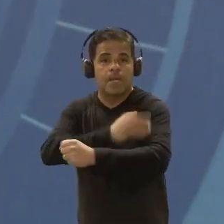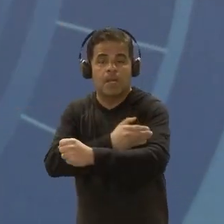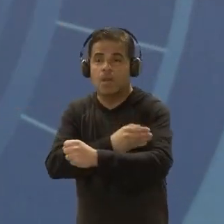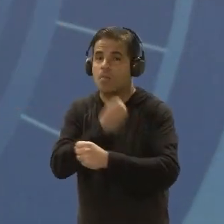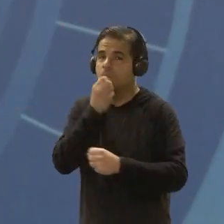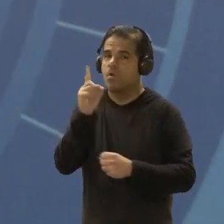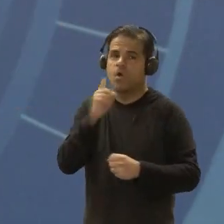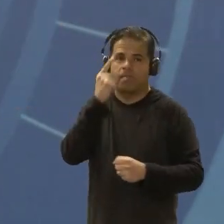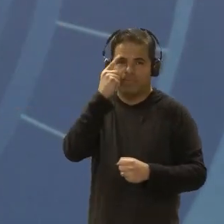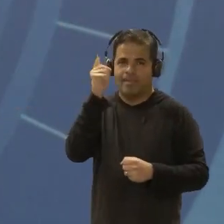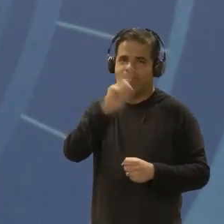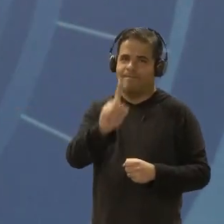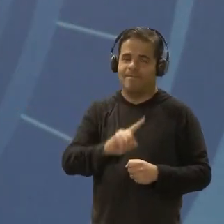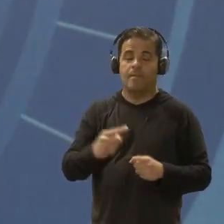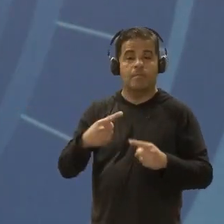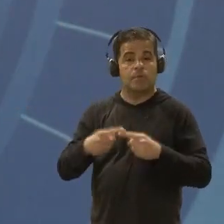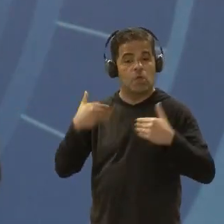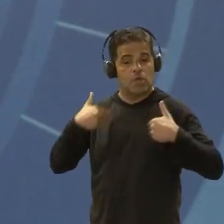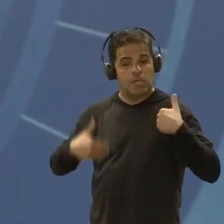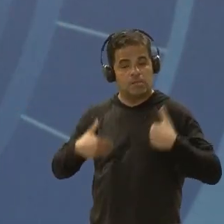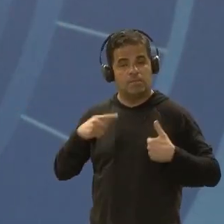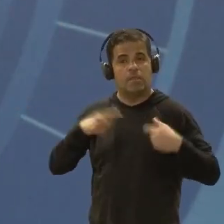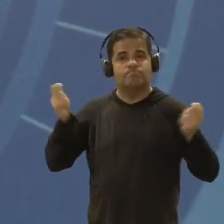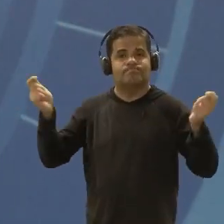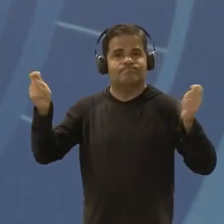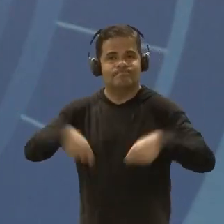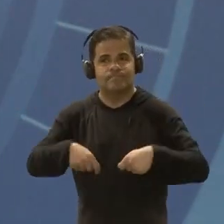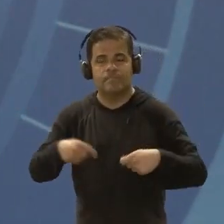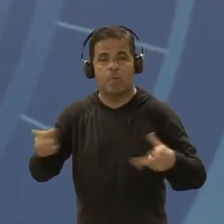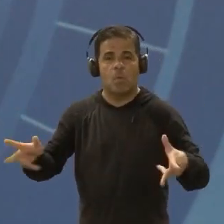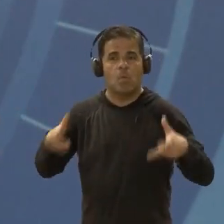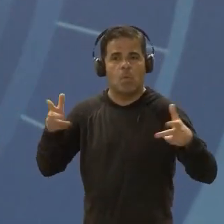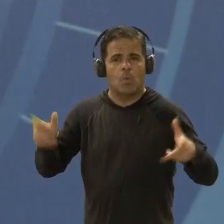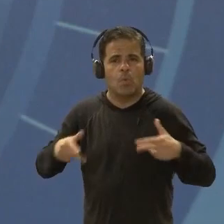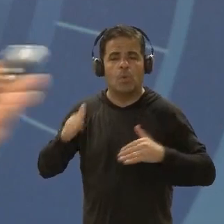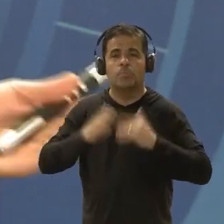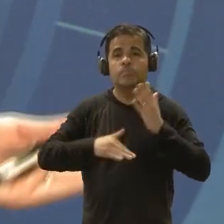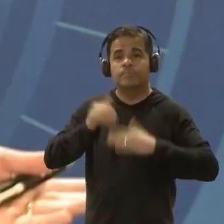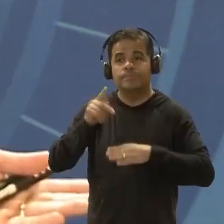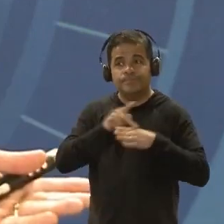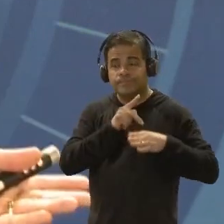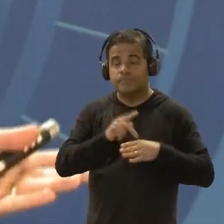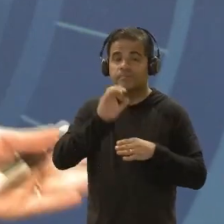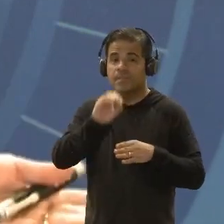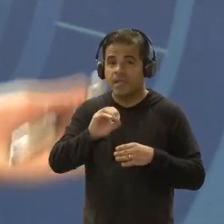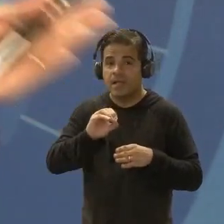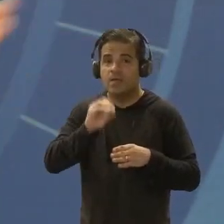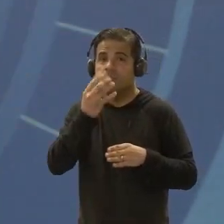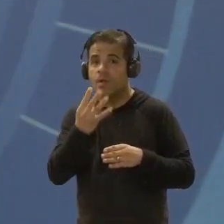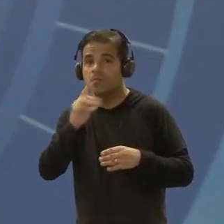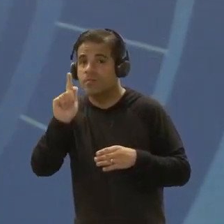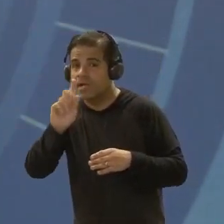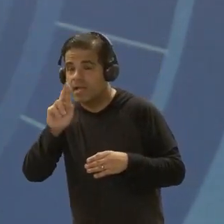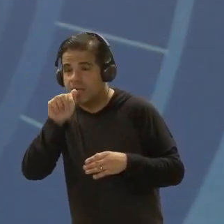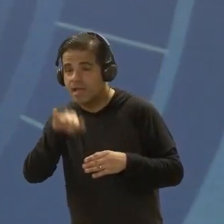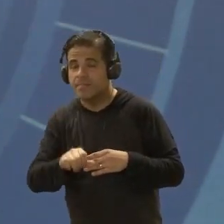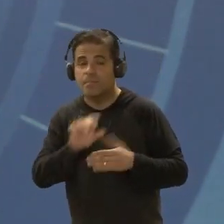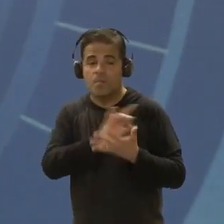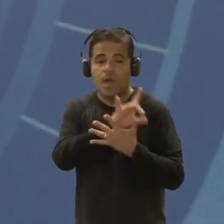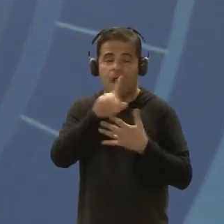uma boa ideia, porque o nosso organismo tem uma capacidade de absorver proteína que é 0,4 gramas por quilo por